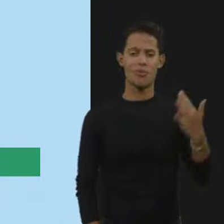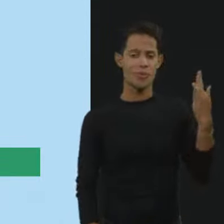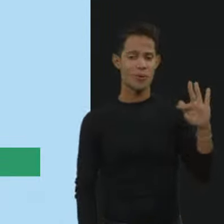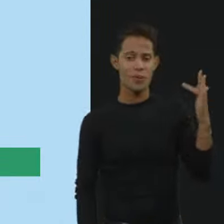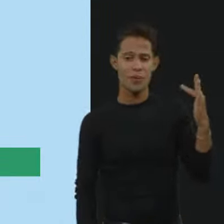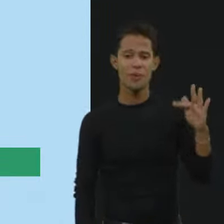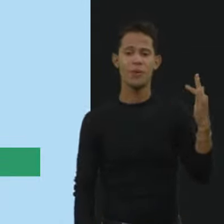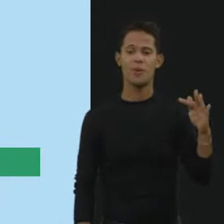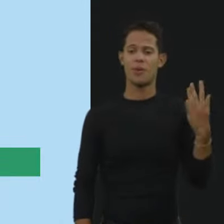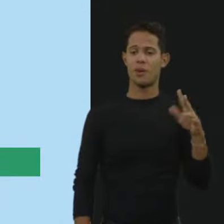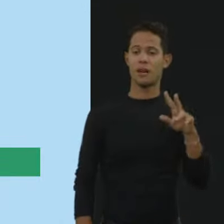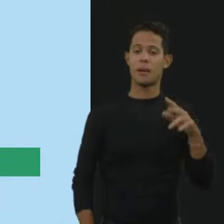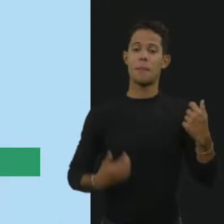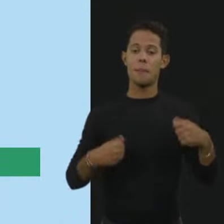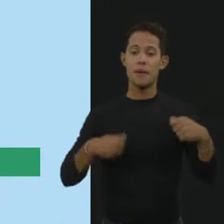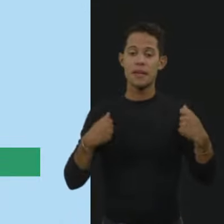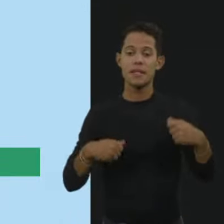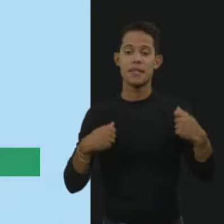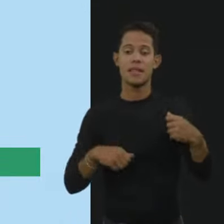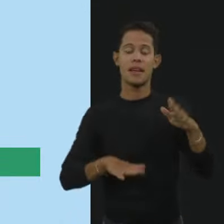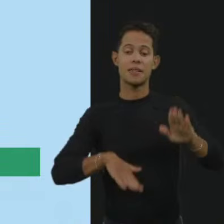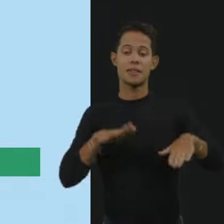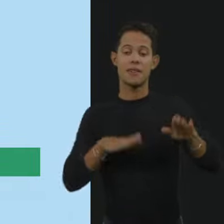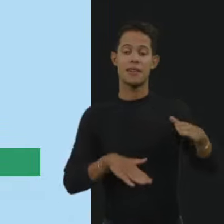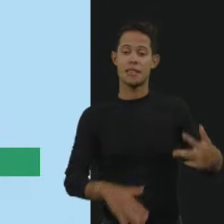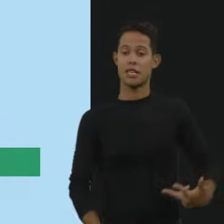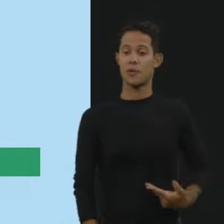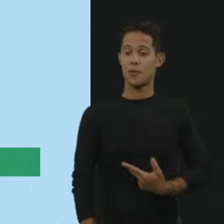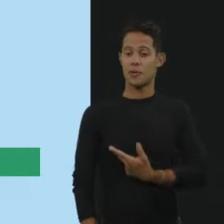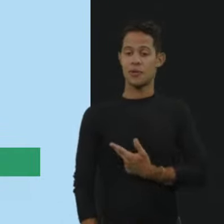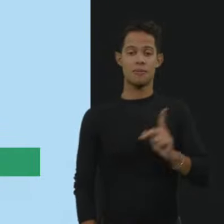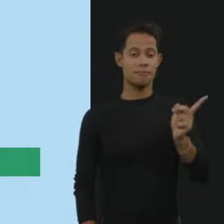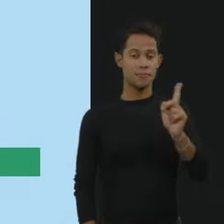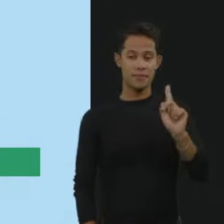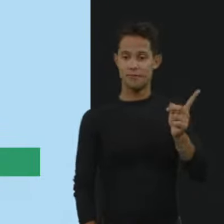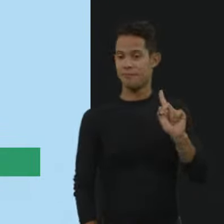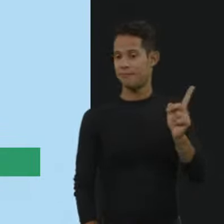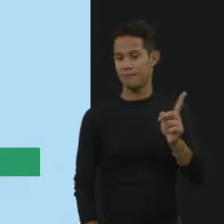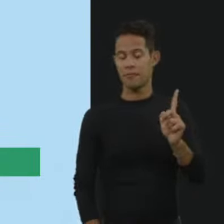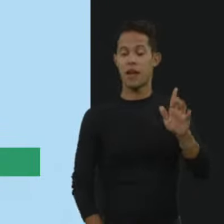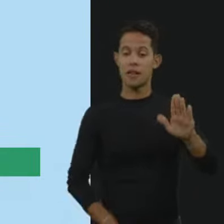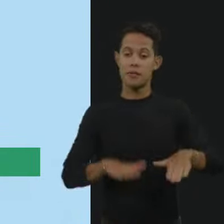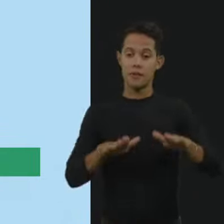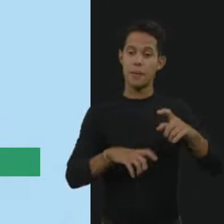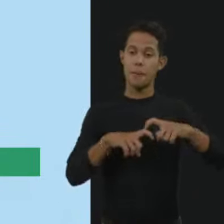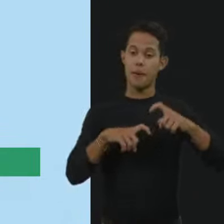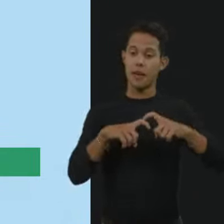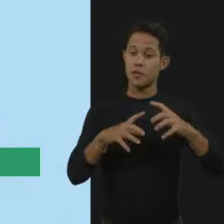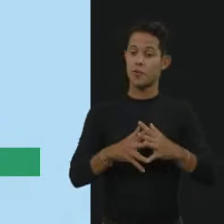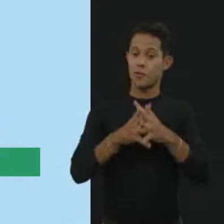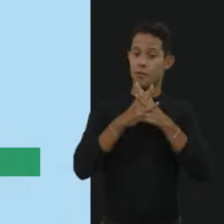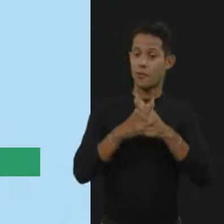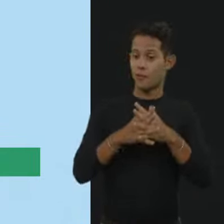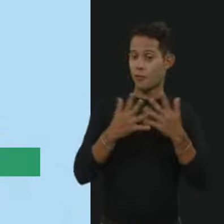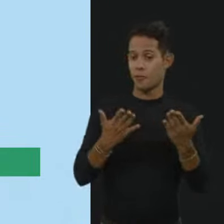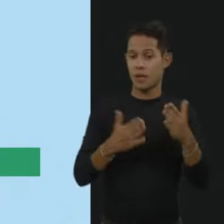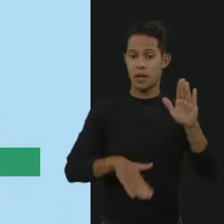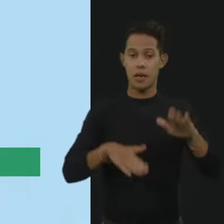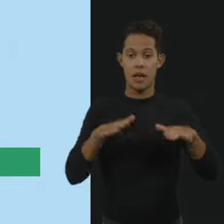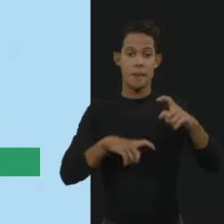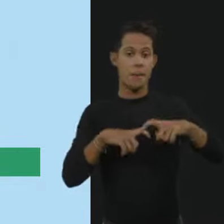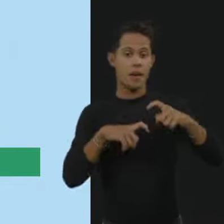dor que leva à cirurgia desnecessária. É algo que, muitas vezes, o médico nem vai pensar. Ele estava